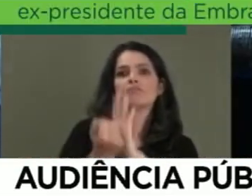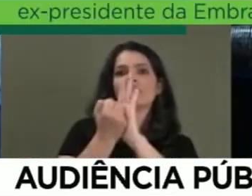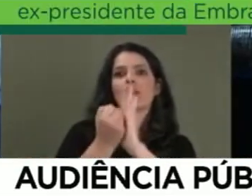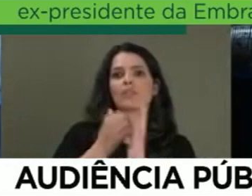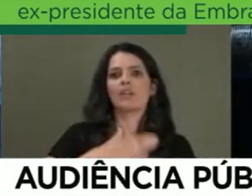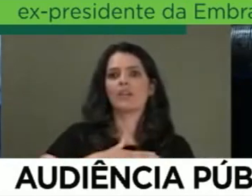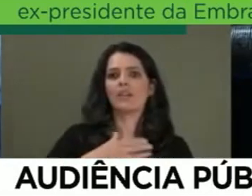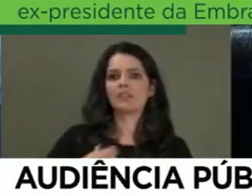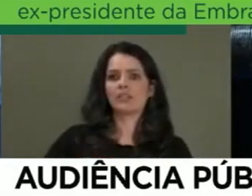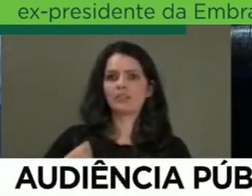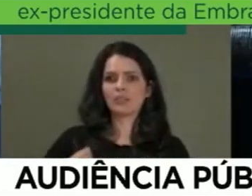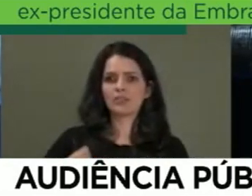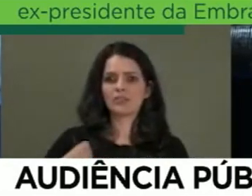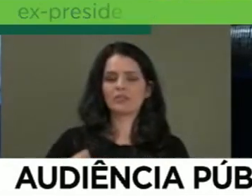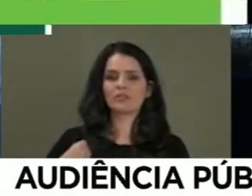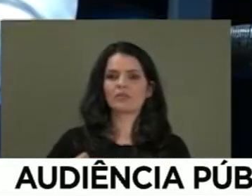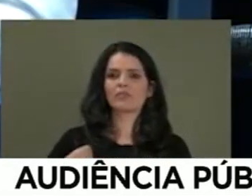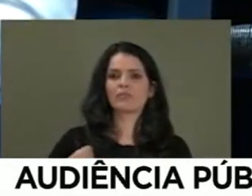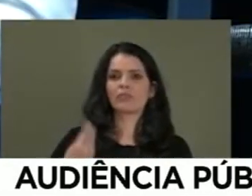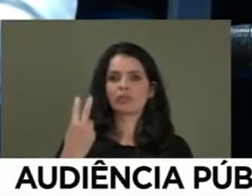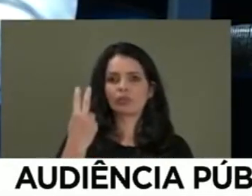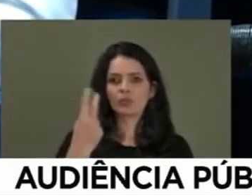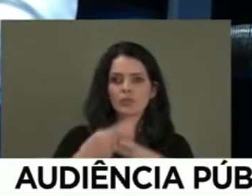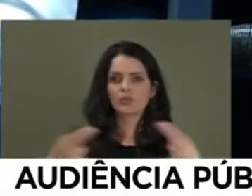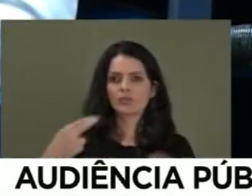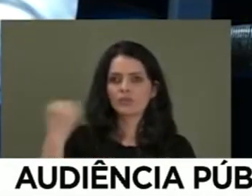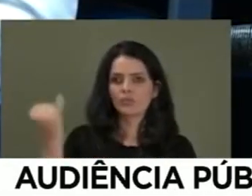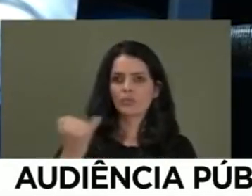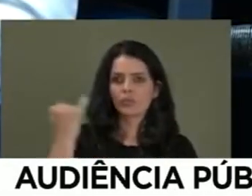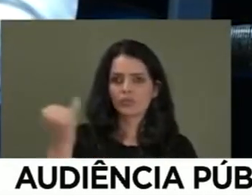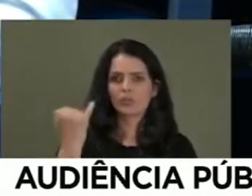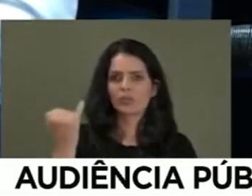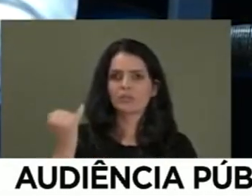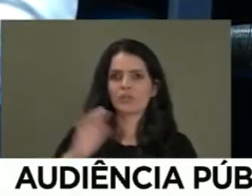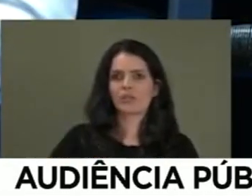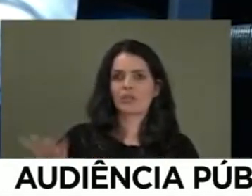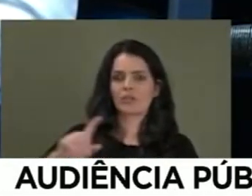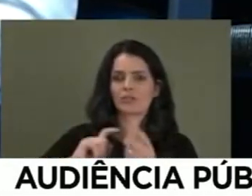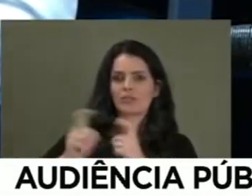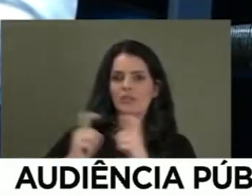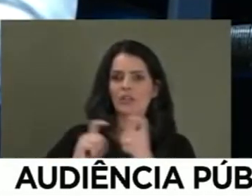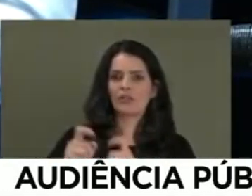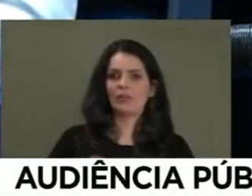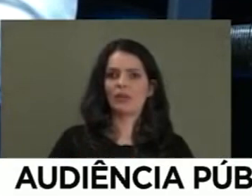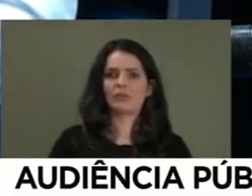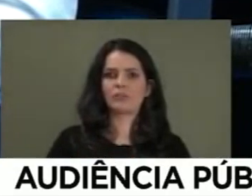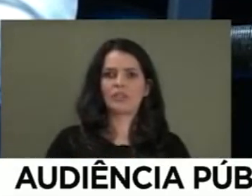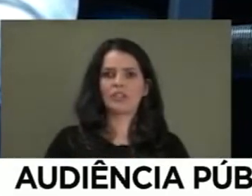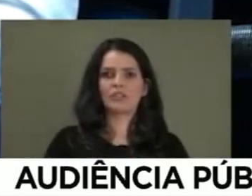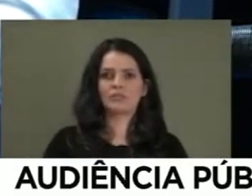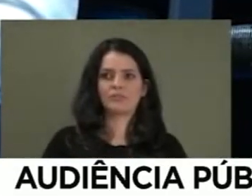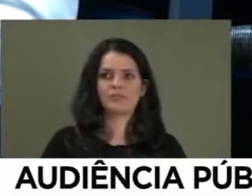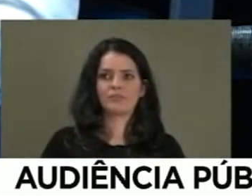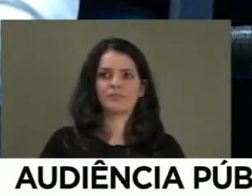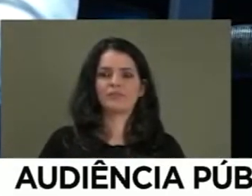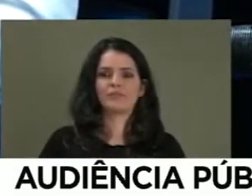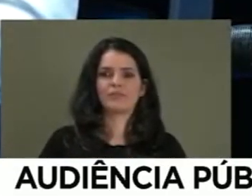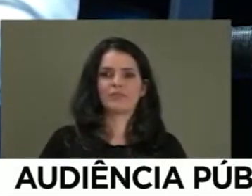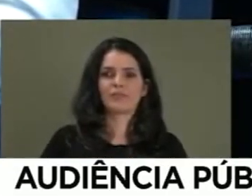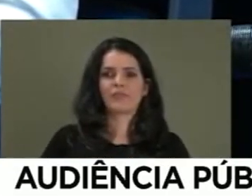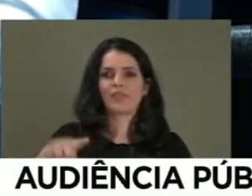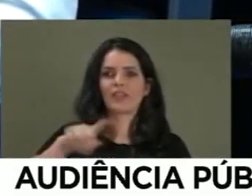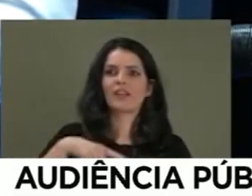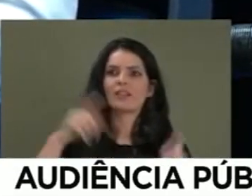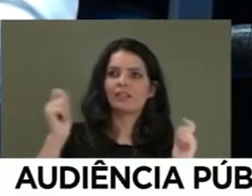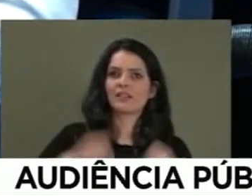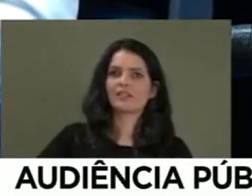mim duas coisas muito importantes na administração, no administrador: a capacidade de